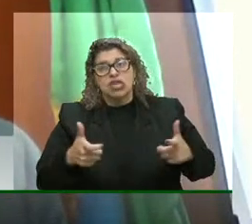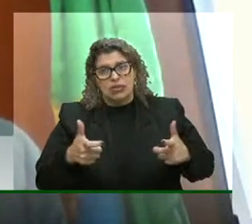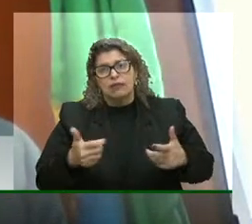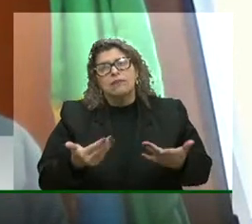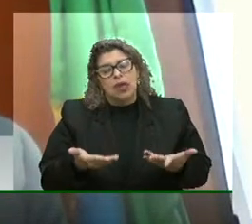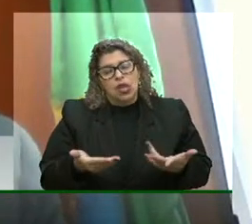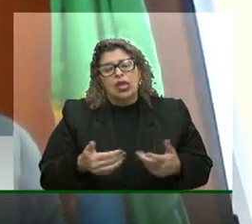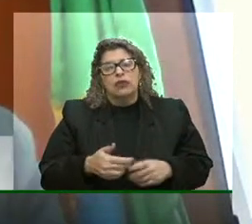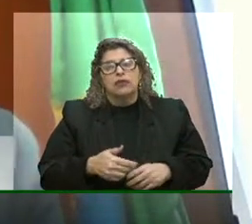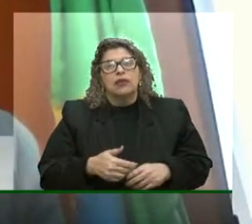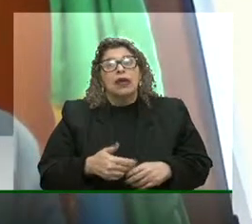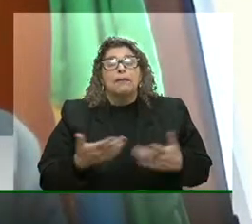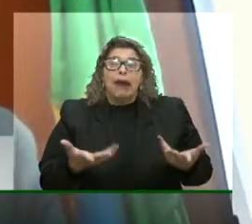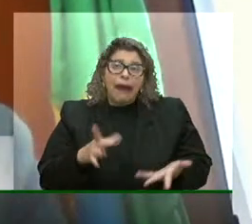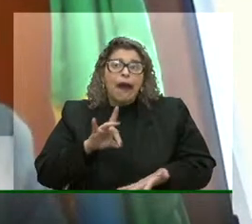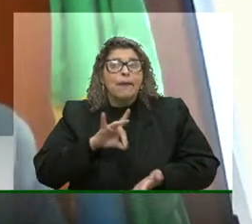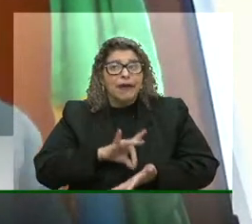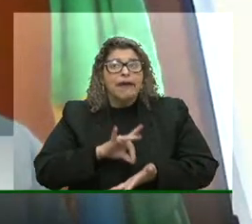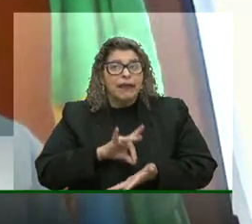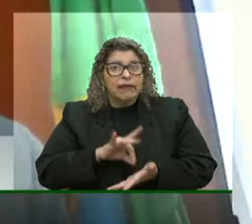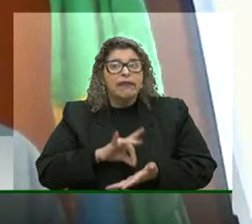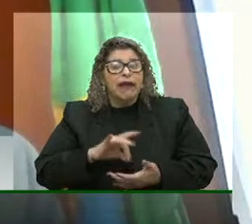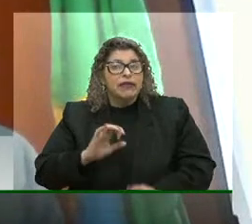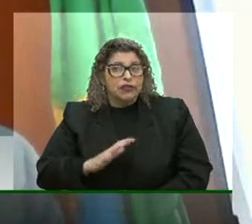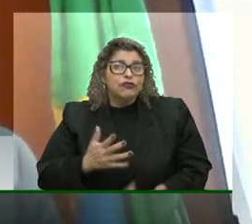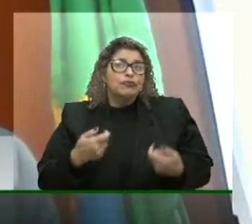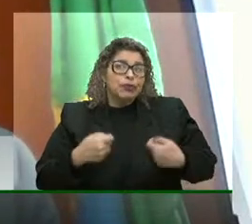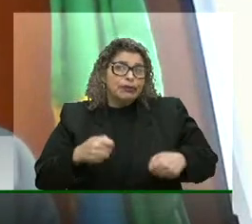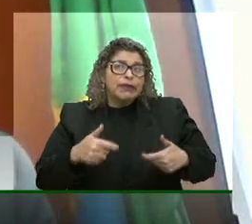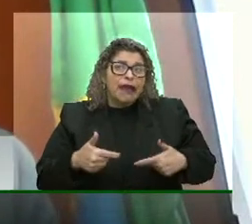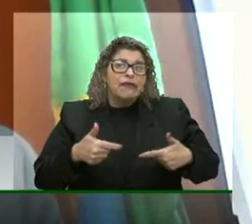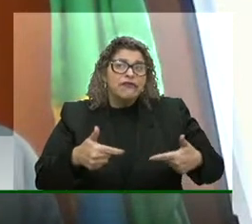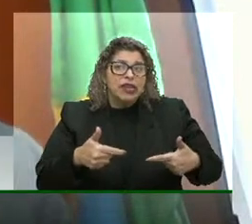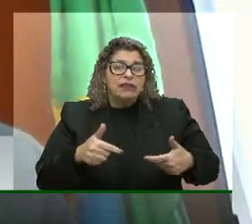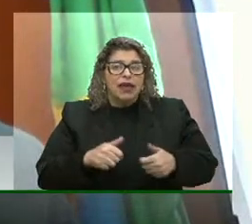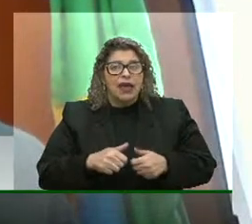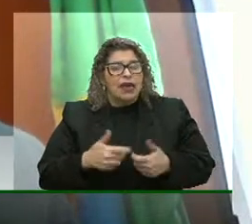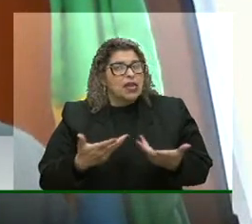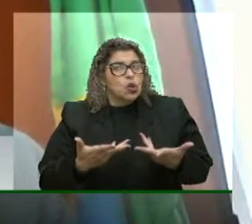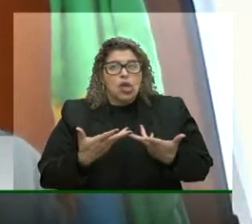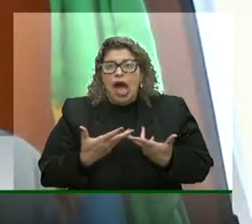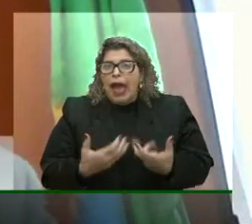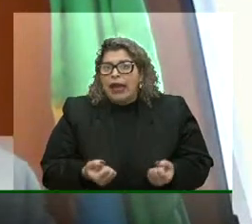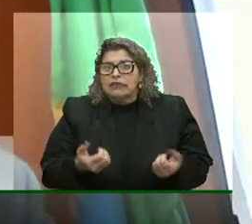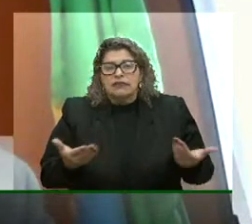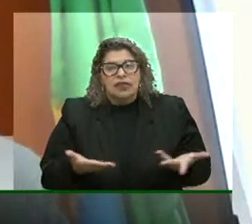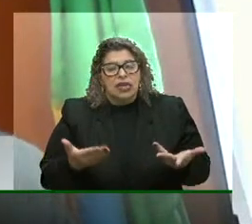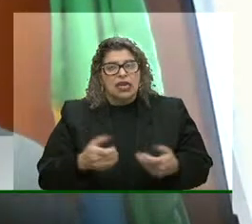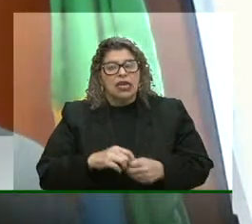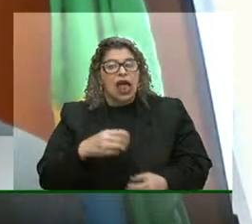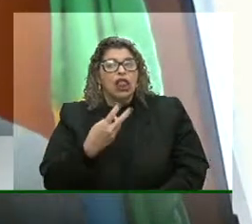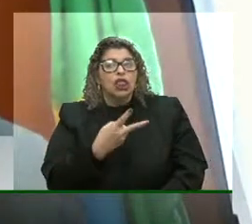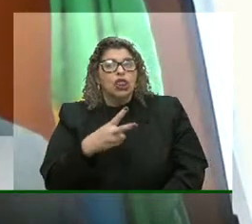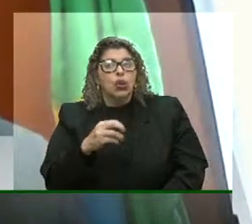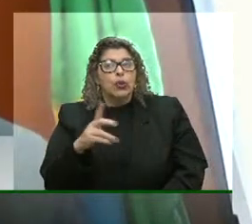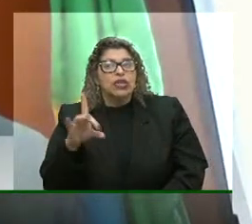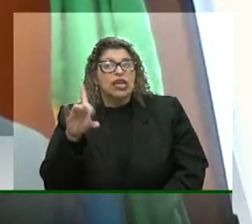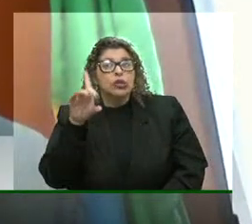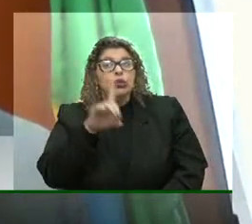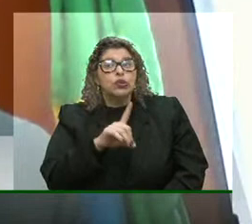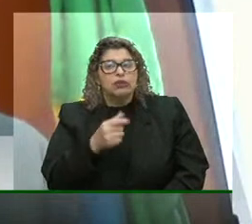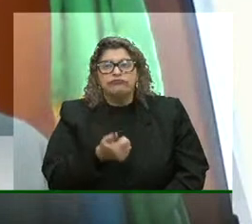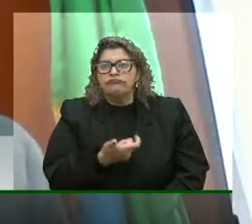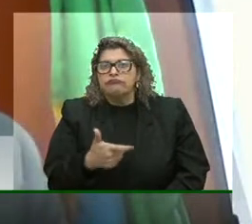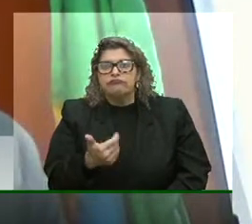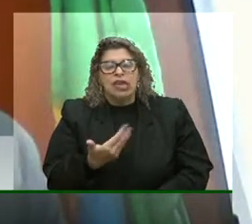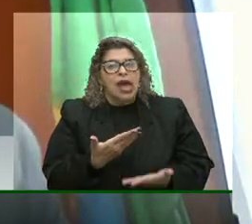casos, é uma realidade que a gente precisa enfrentar. Na minha opinião, é inaceitável que estejamos há 200 dias sem aulas